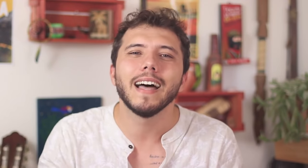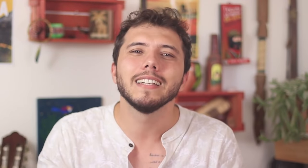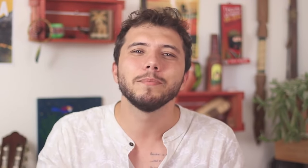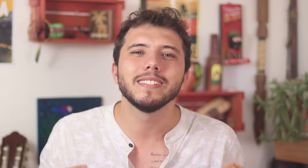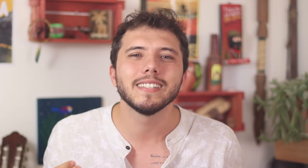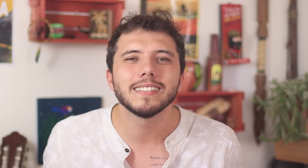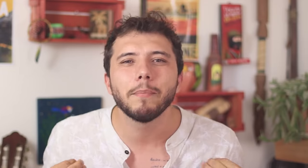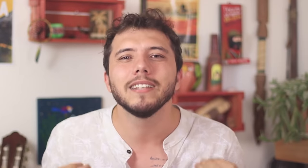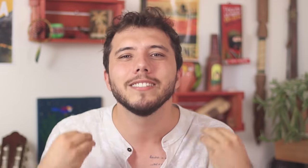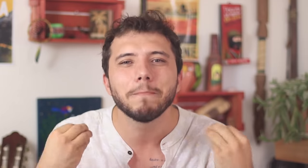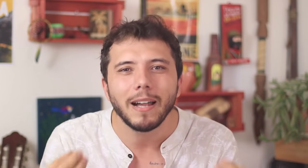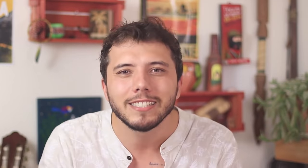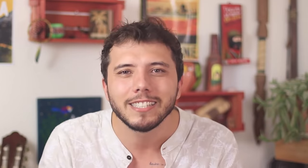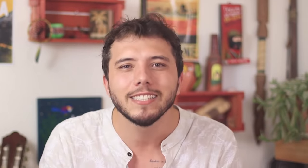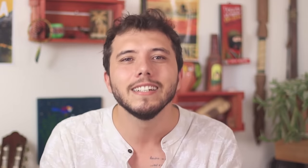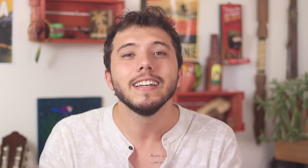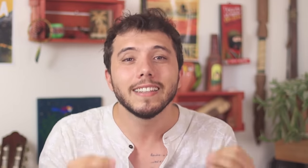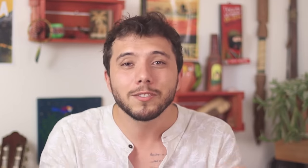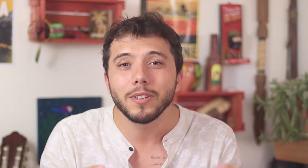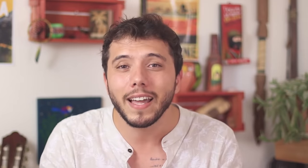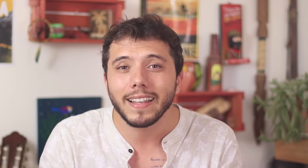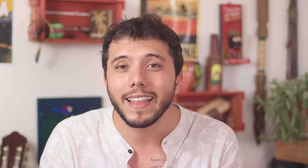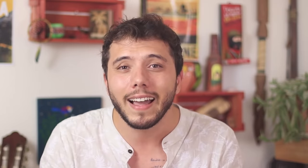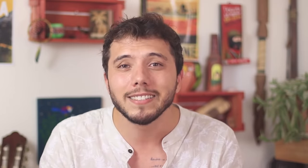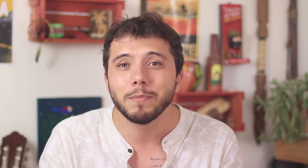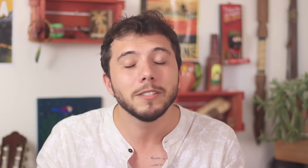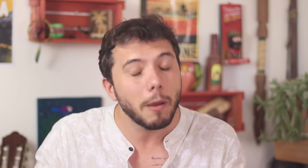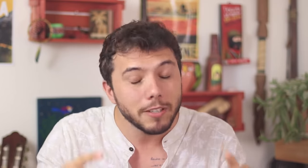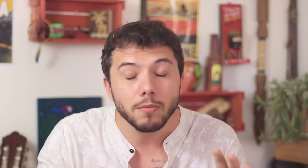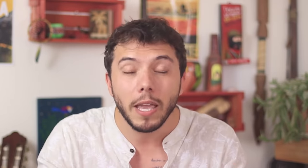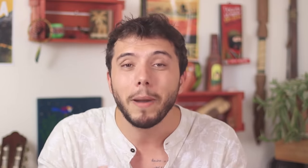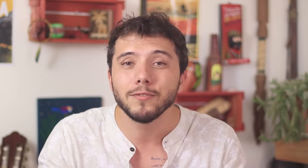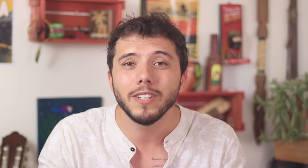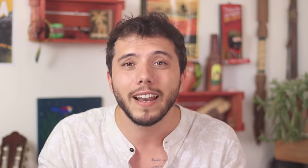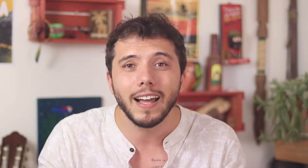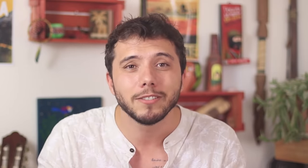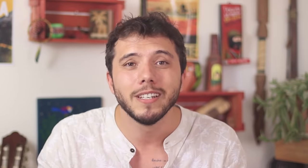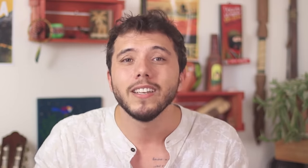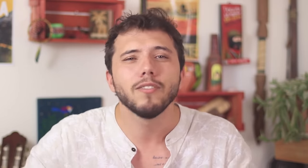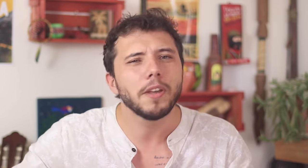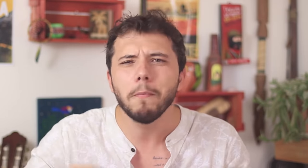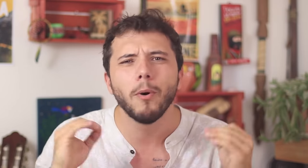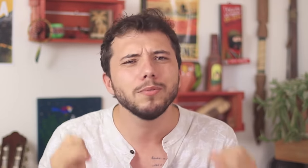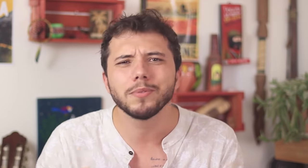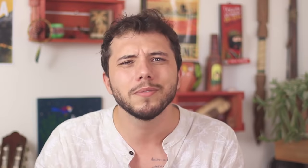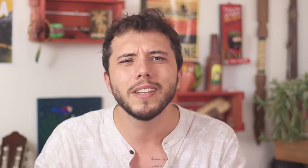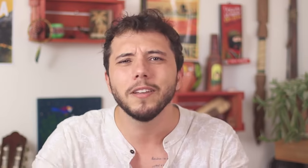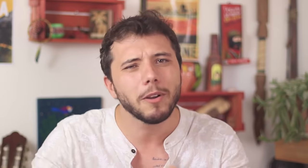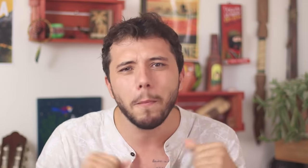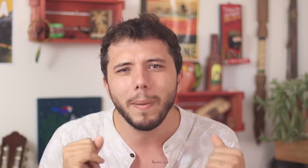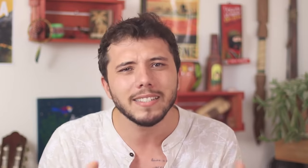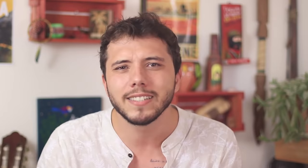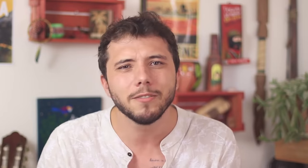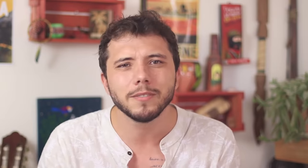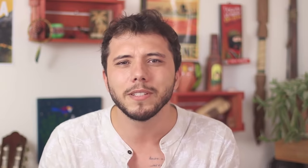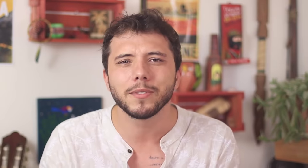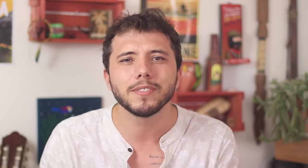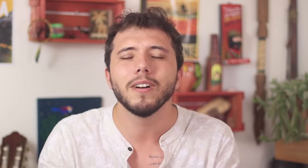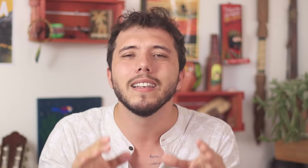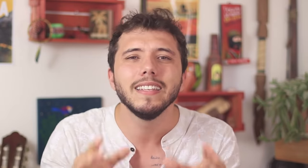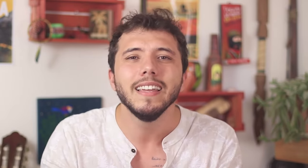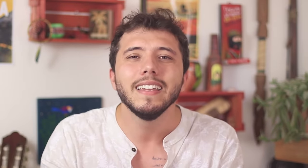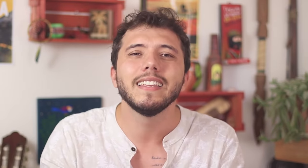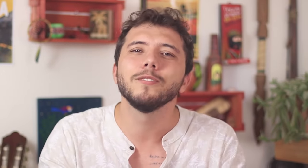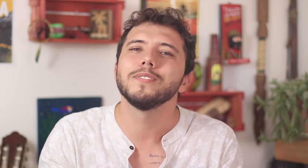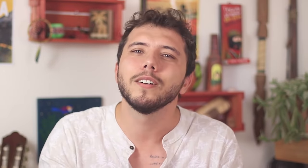e a responsabilidade precisa ser a partir da empatia e da solidariedade principalmente com quem é mais vulnerável e você é um monstro que não tem nenhuma compaixão